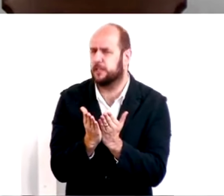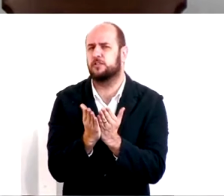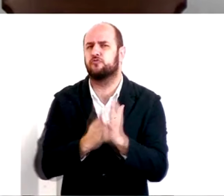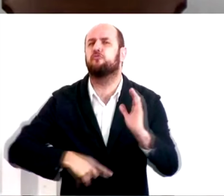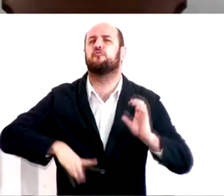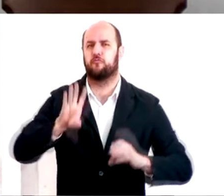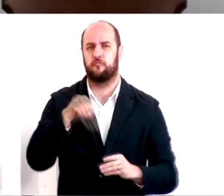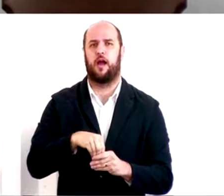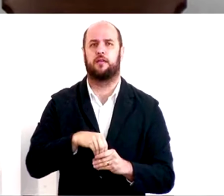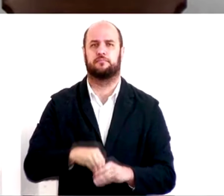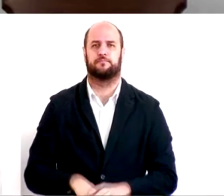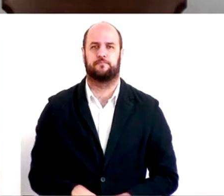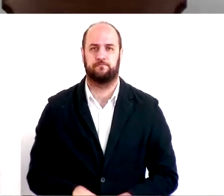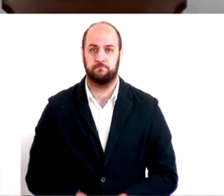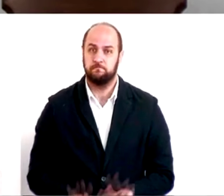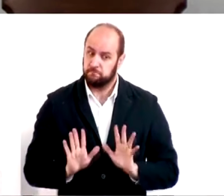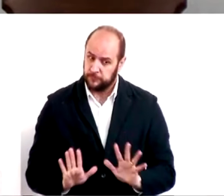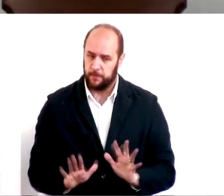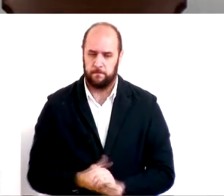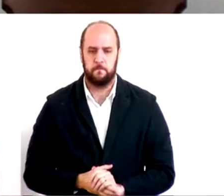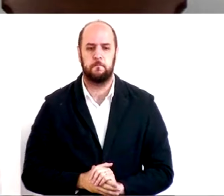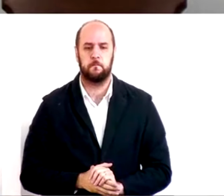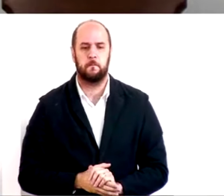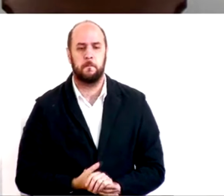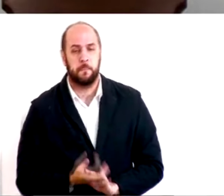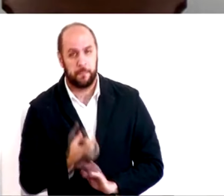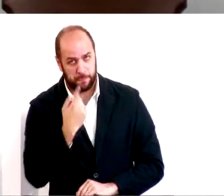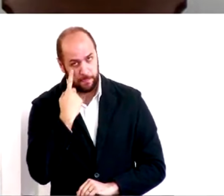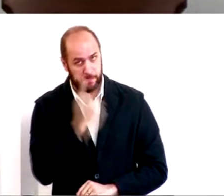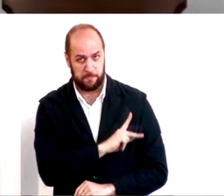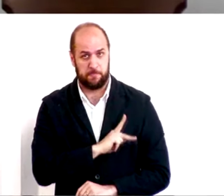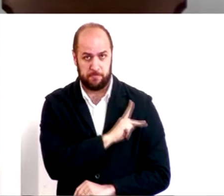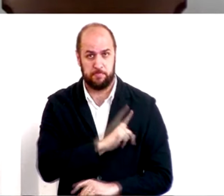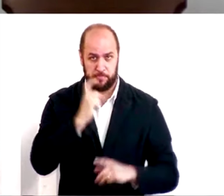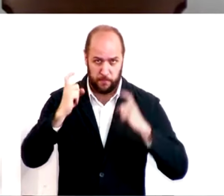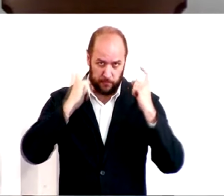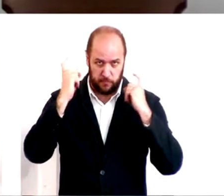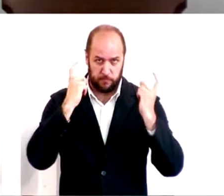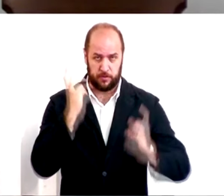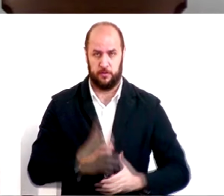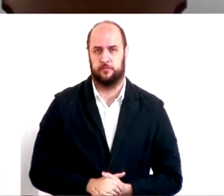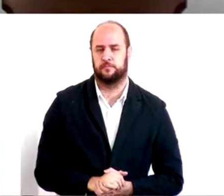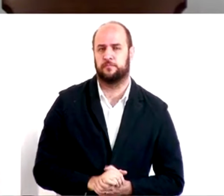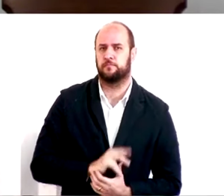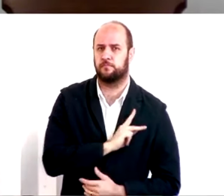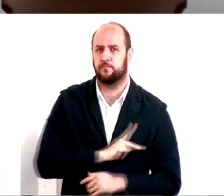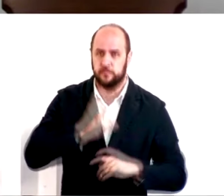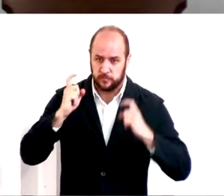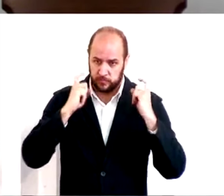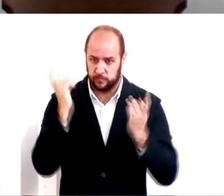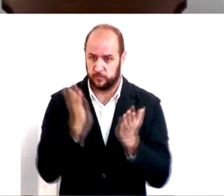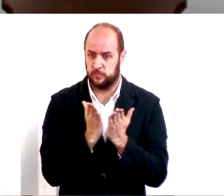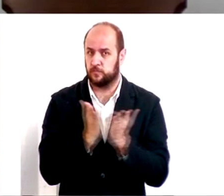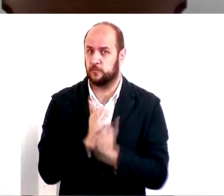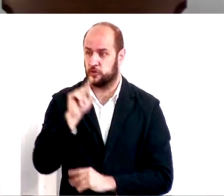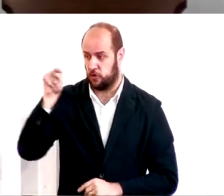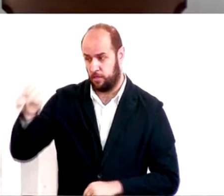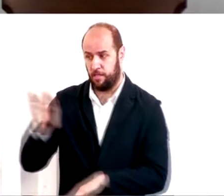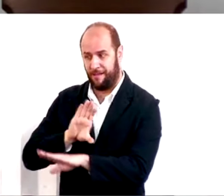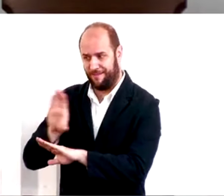Bom, dito isso, dá para ver como é que Paulo estava preocupado com Creta. Estava preocupado com os cristãos em Creta.